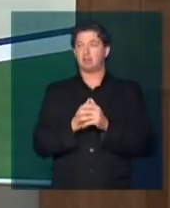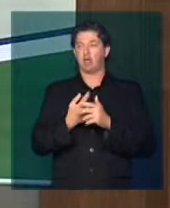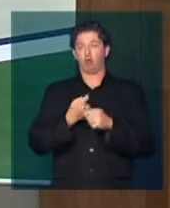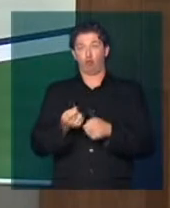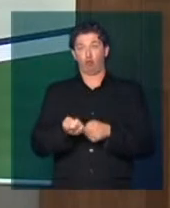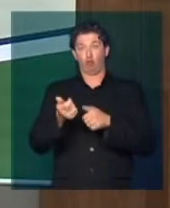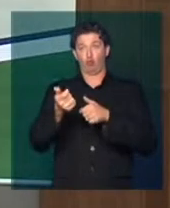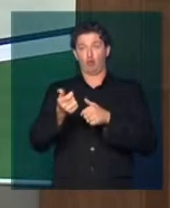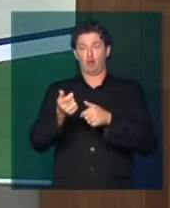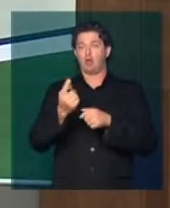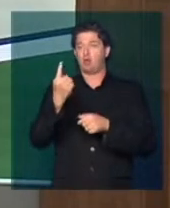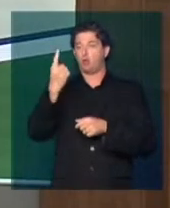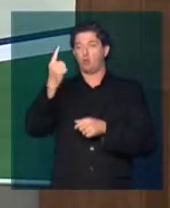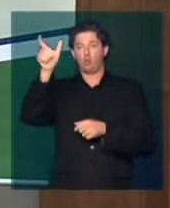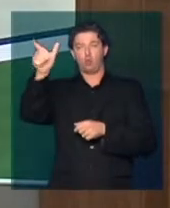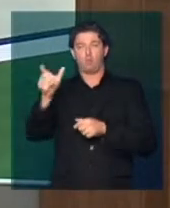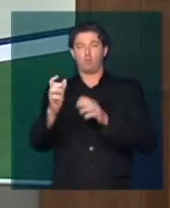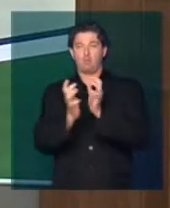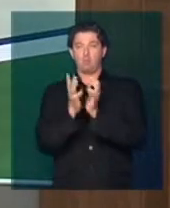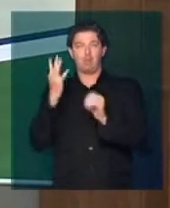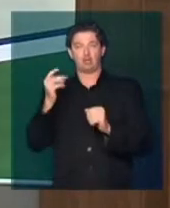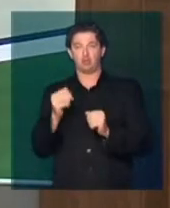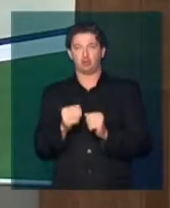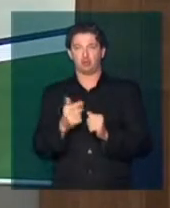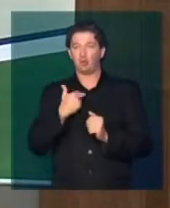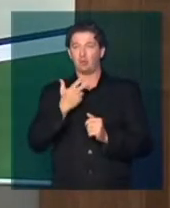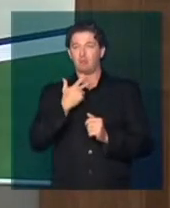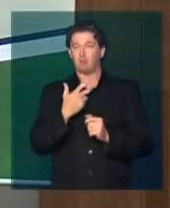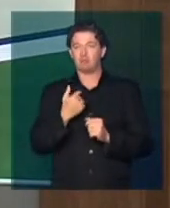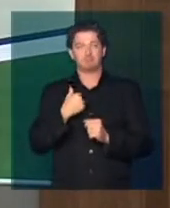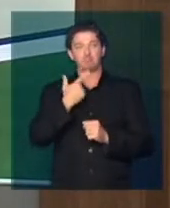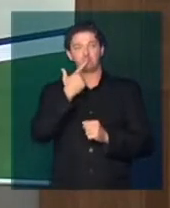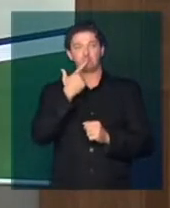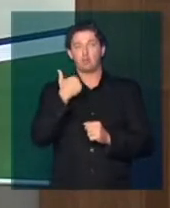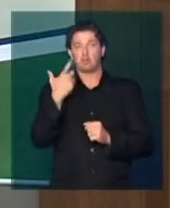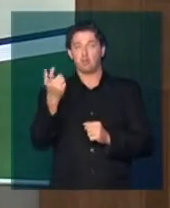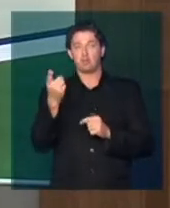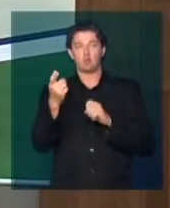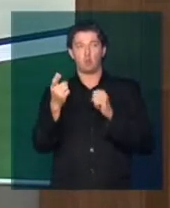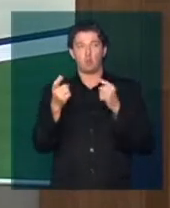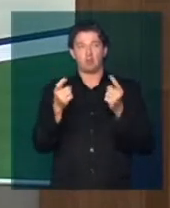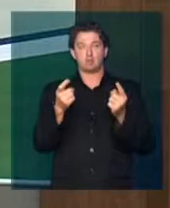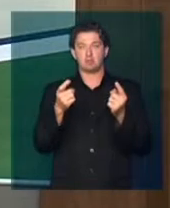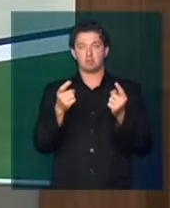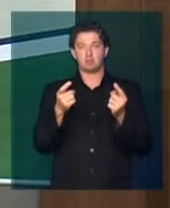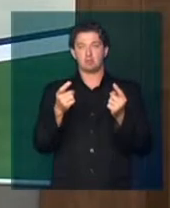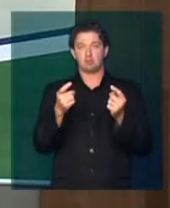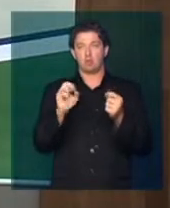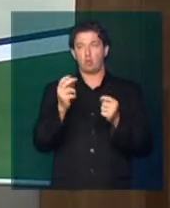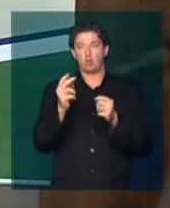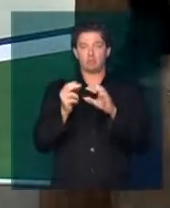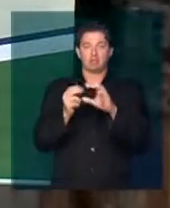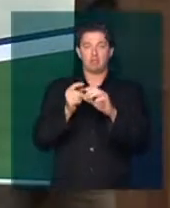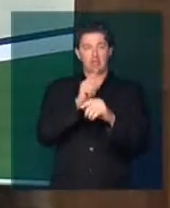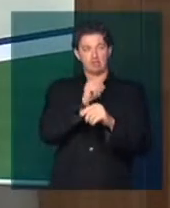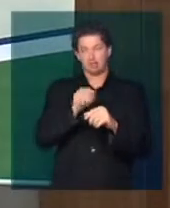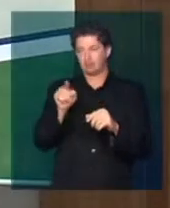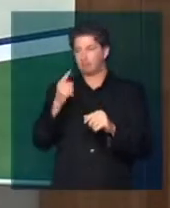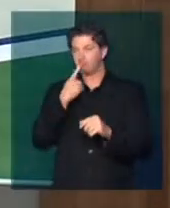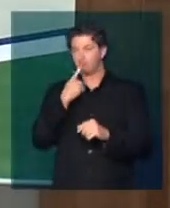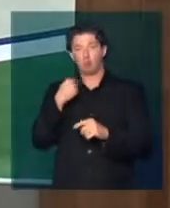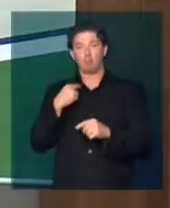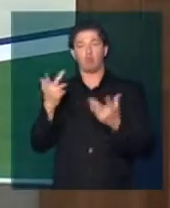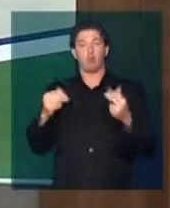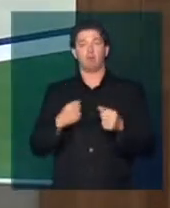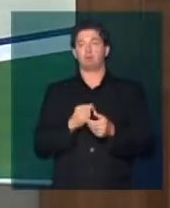fazer opção. Vão apostar no partido A, ou no partido B, ou no partido C. E não